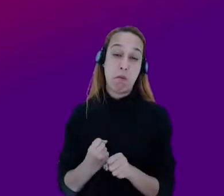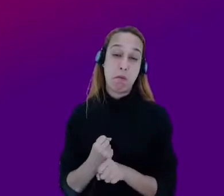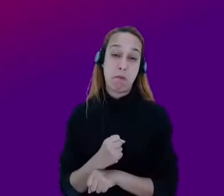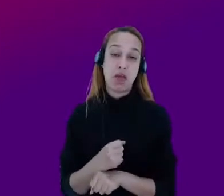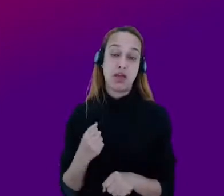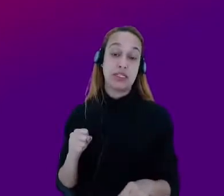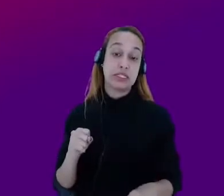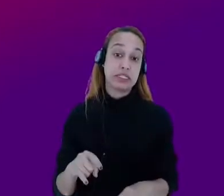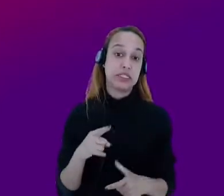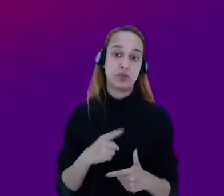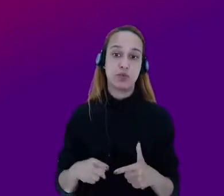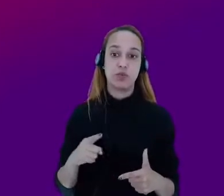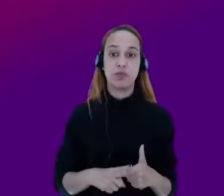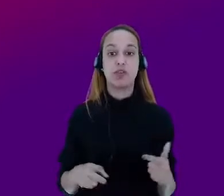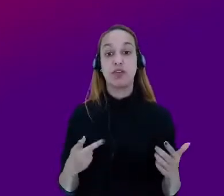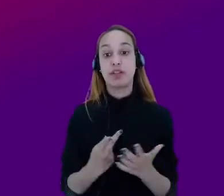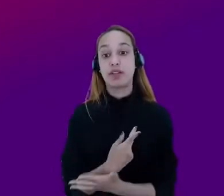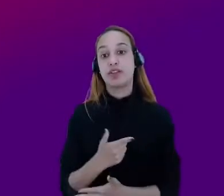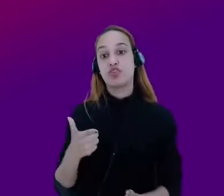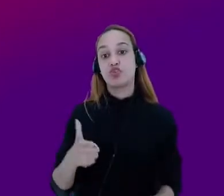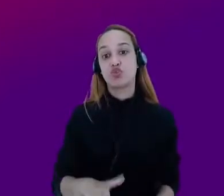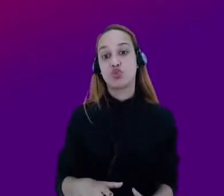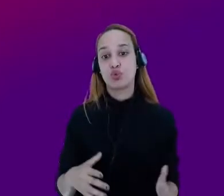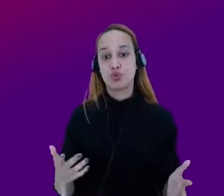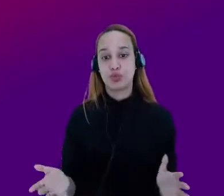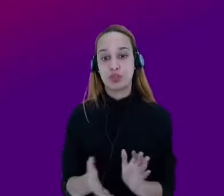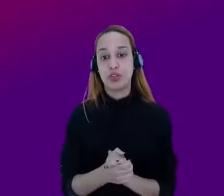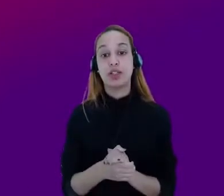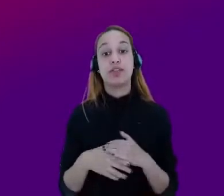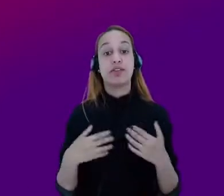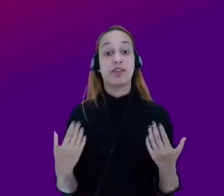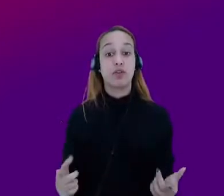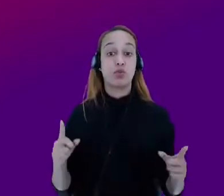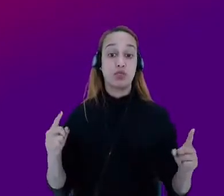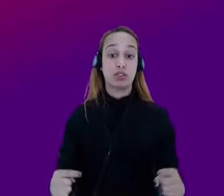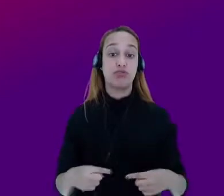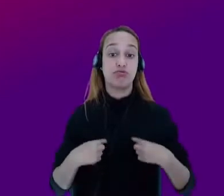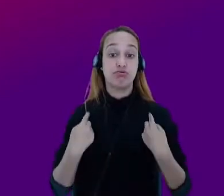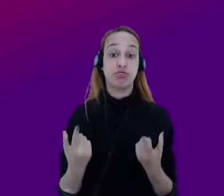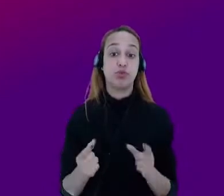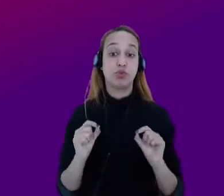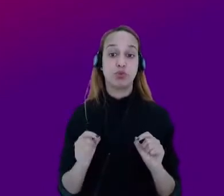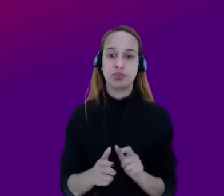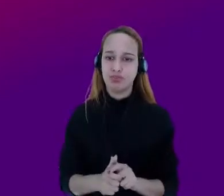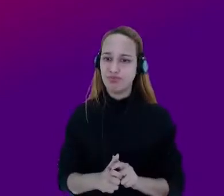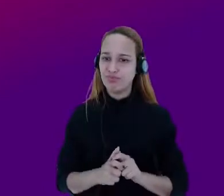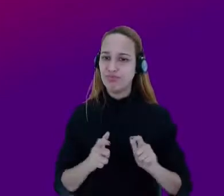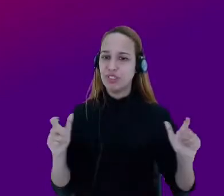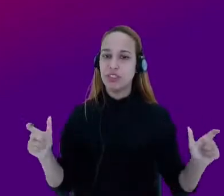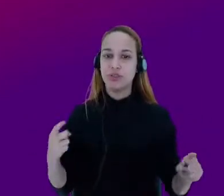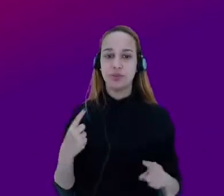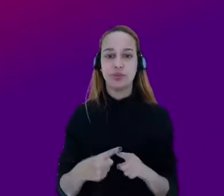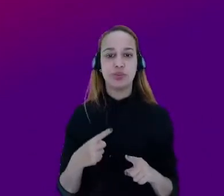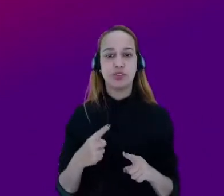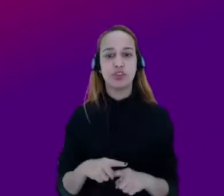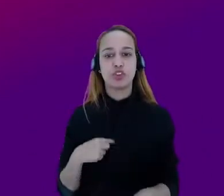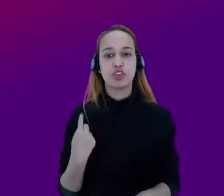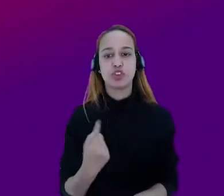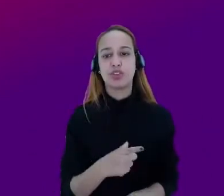aconteça novamente. Então, nosso desafio como corretor aqui é muito grande, porque nós tivemos